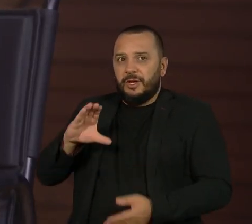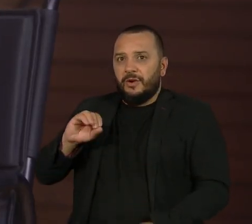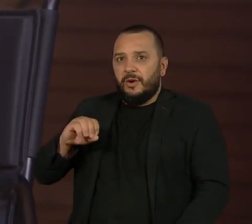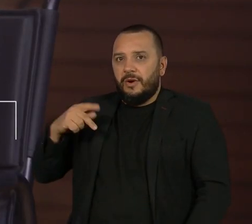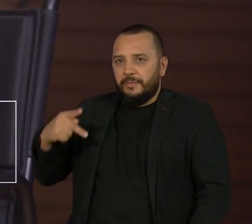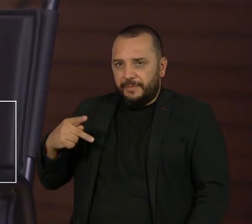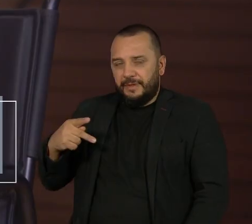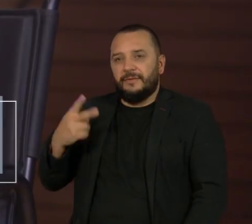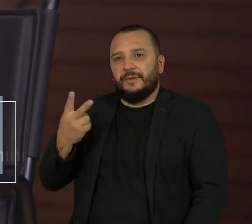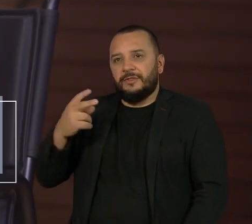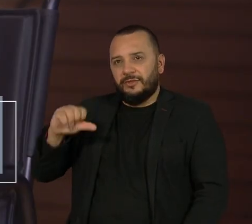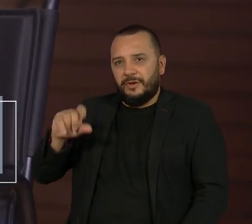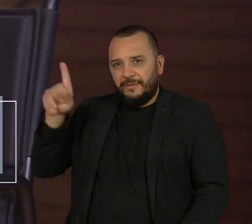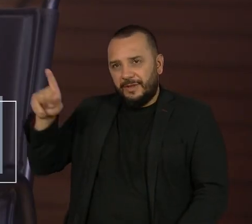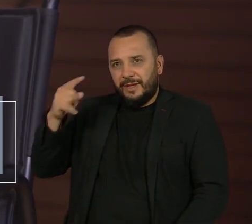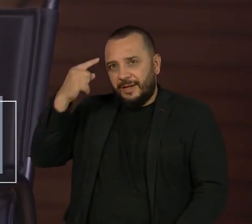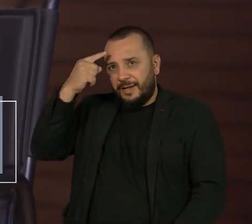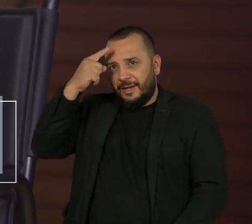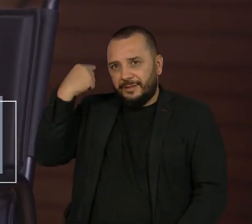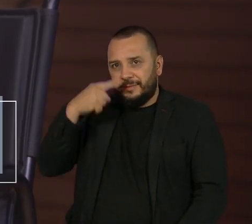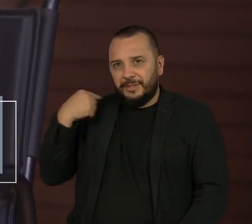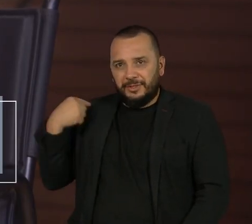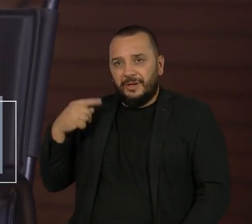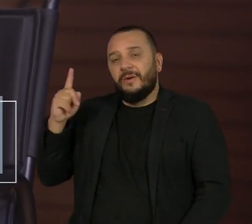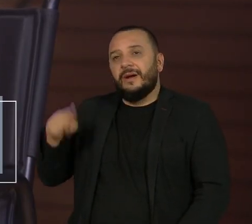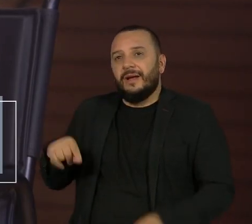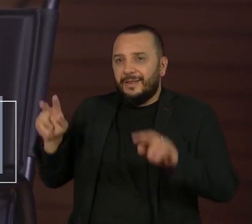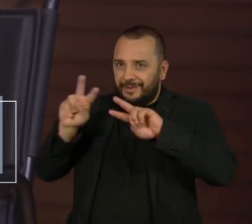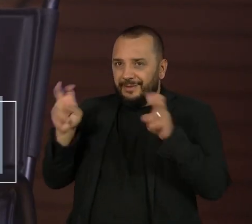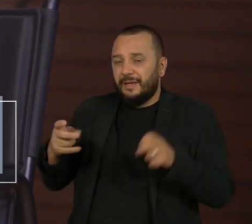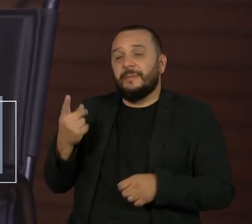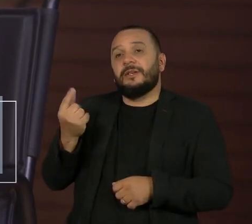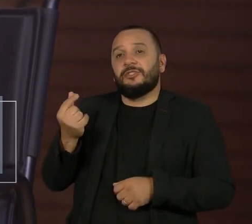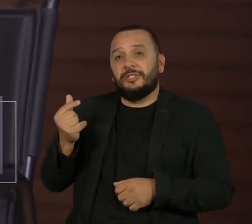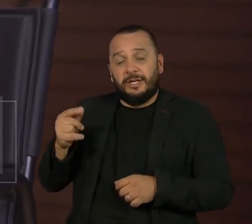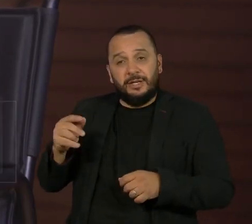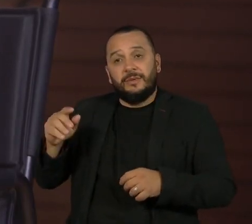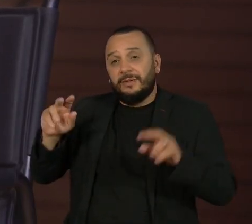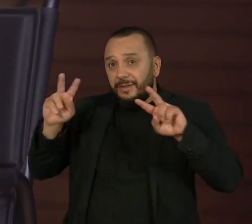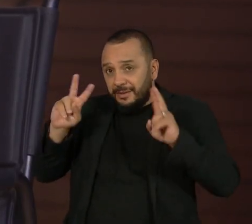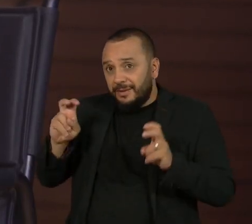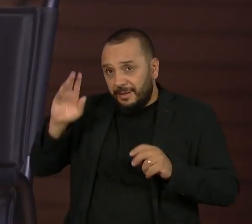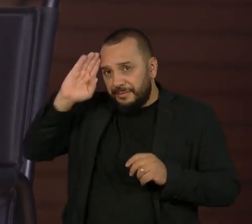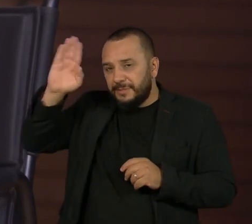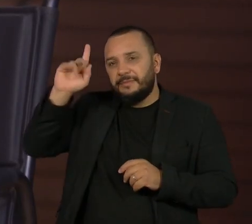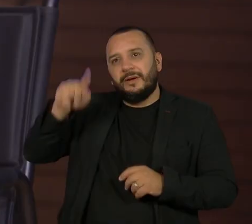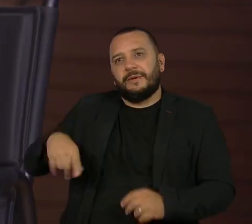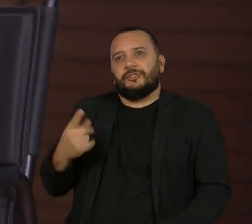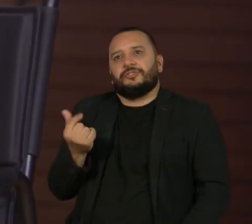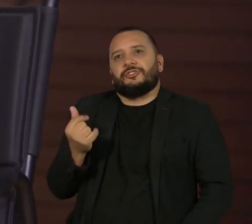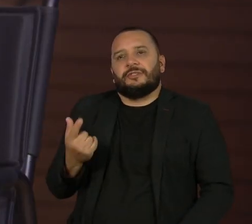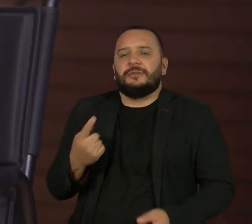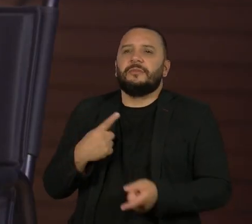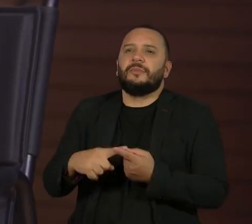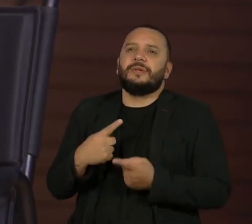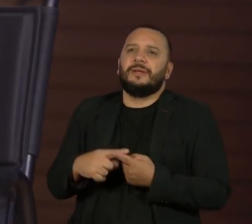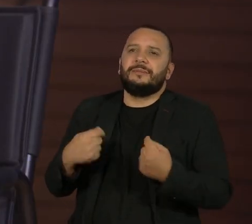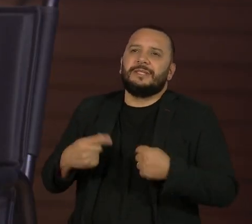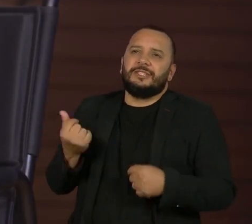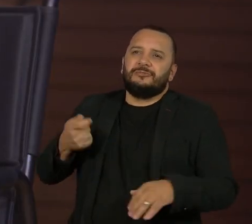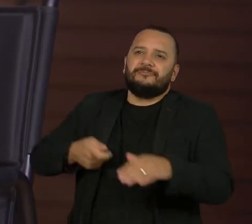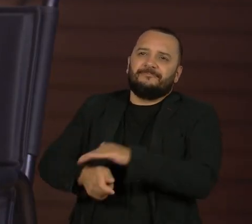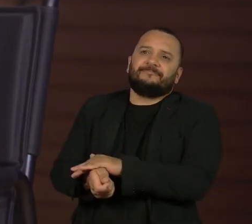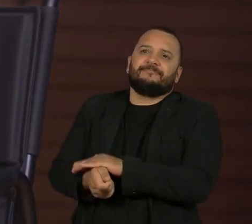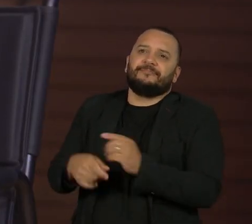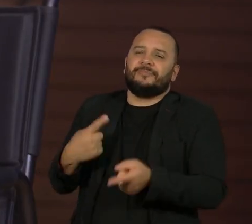no Azerbaijão, é uma COP de finanças. Basicamente, o grande tema dessa COP é finanças. Mas por que a gente precisa de financiamento?